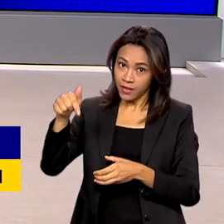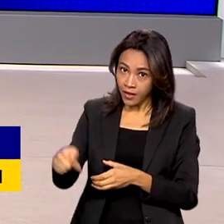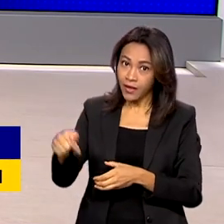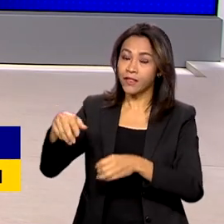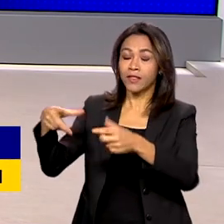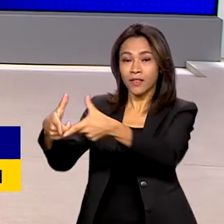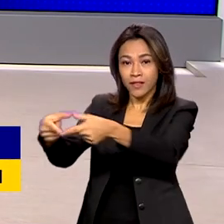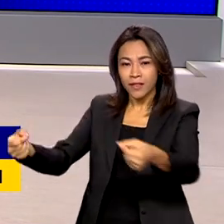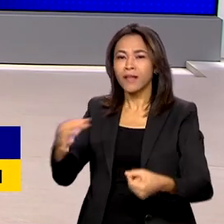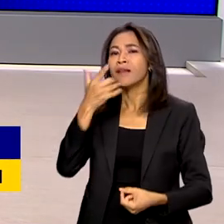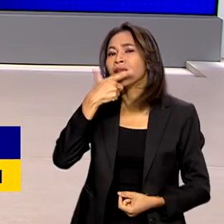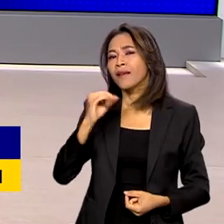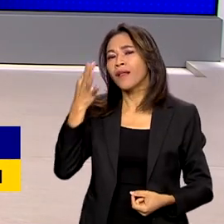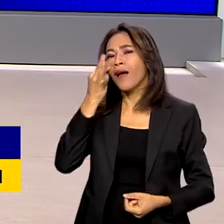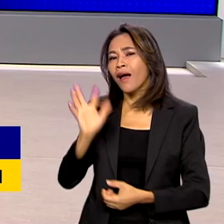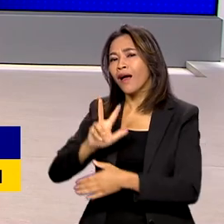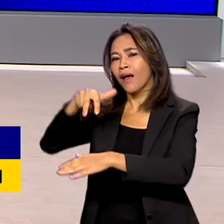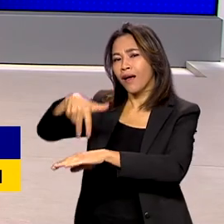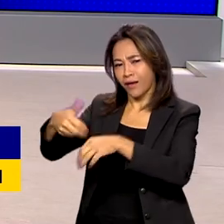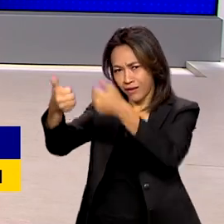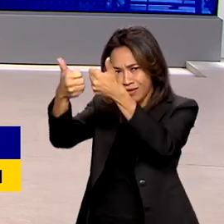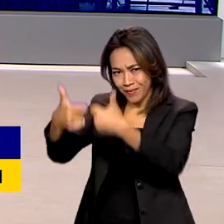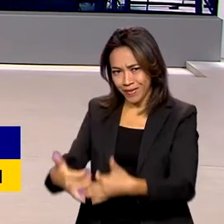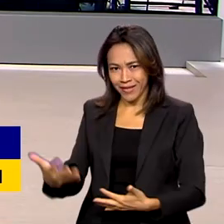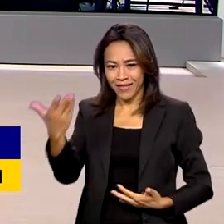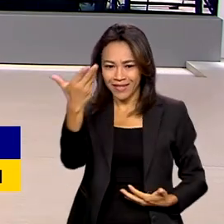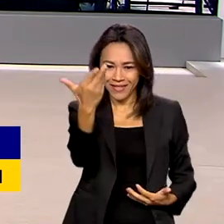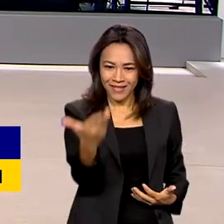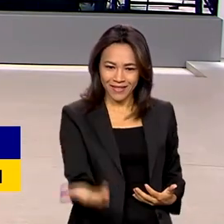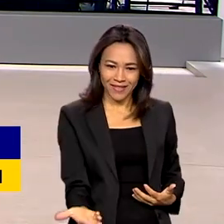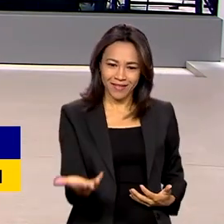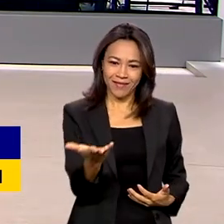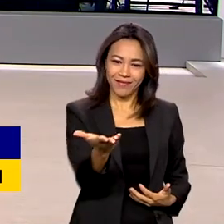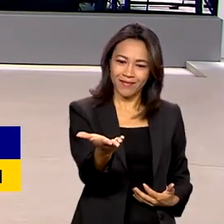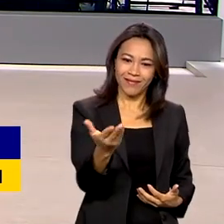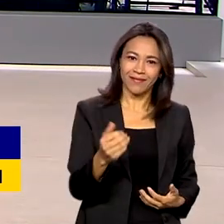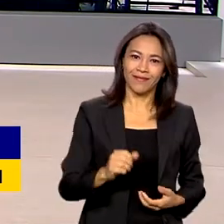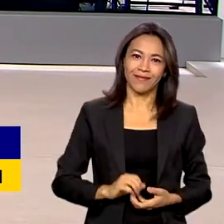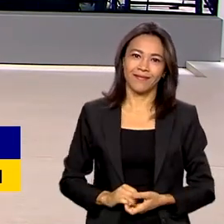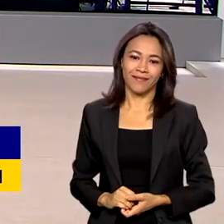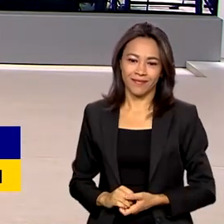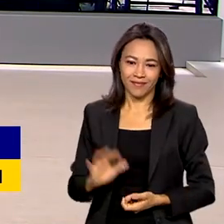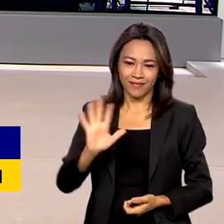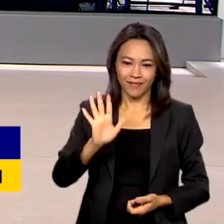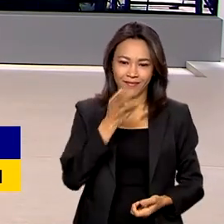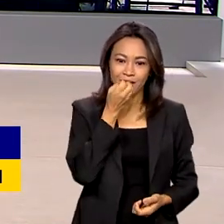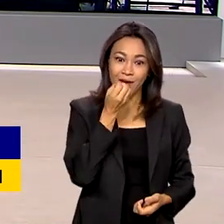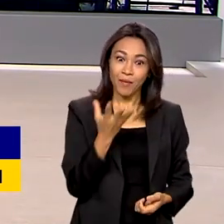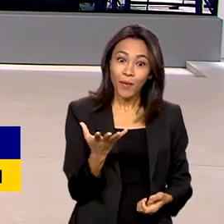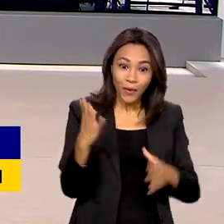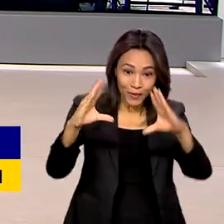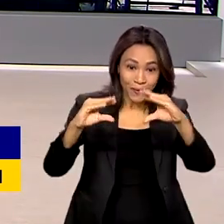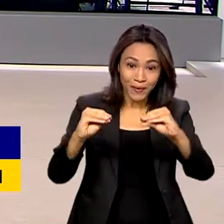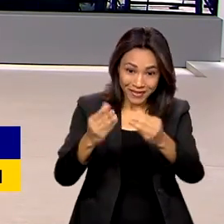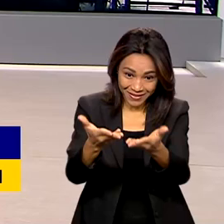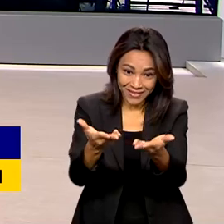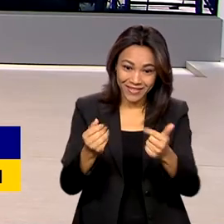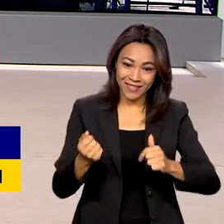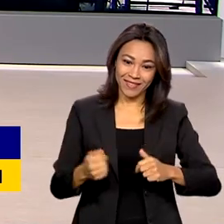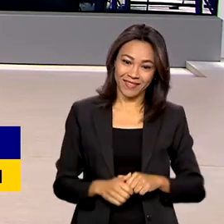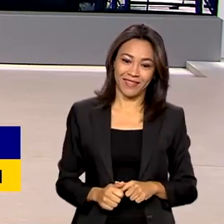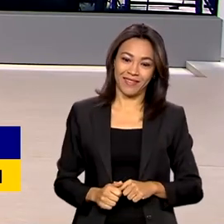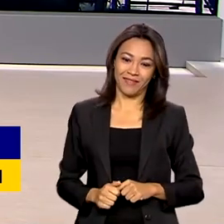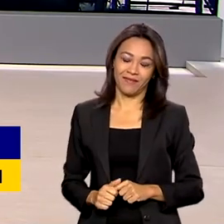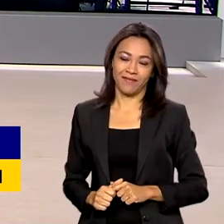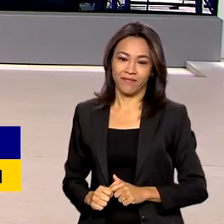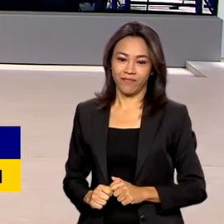em Hiroshima e traz as informações para a gente é a nossa enviada especial, Luana Karen. Bom dia, Luana. Boa noite para você.